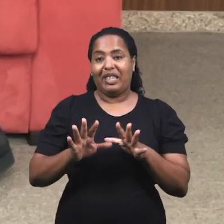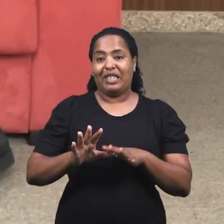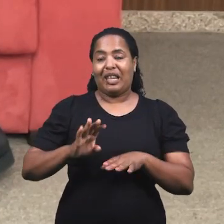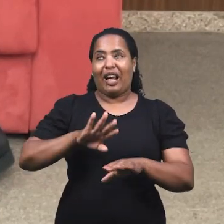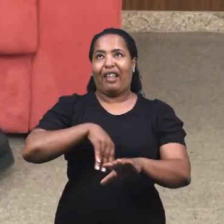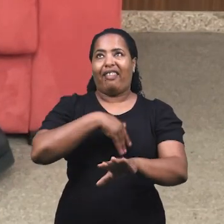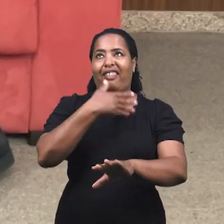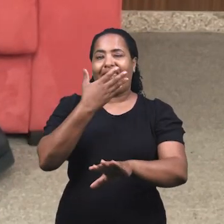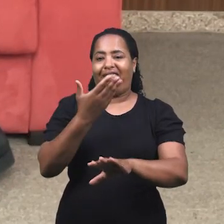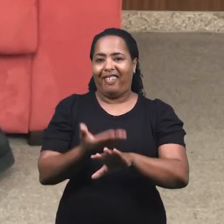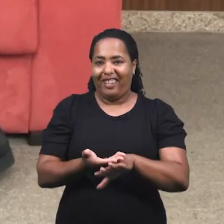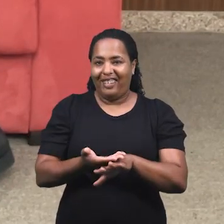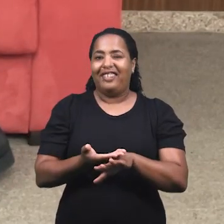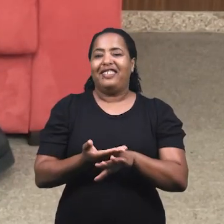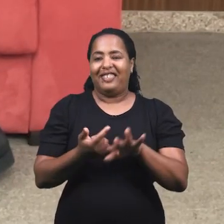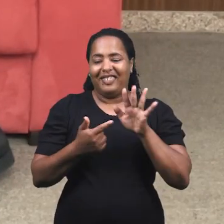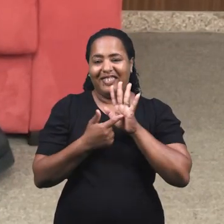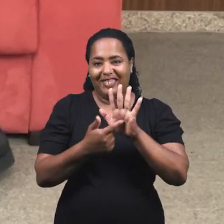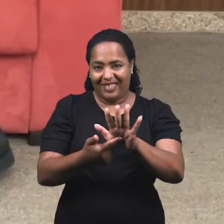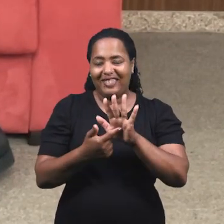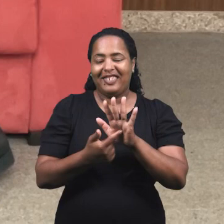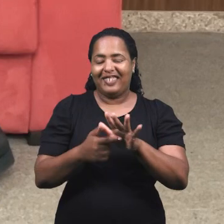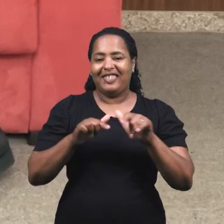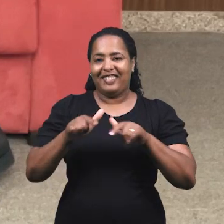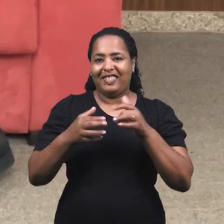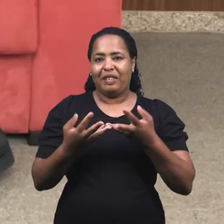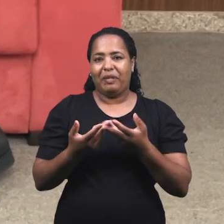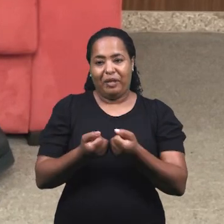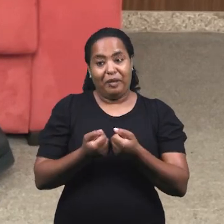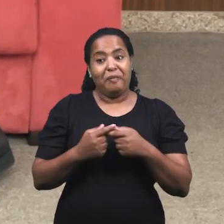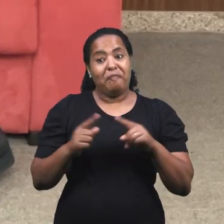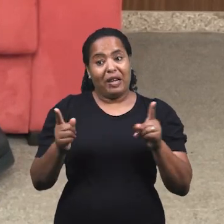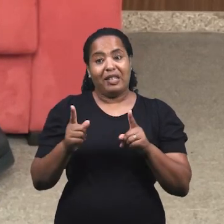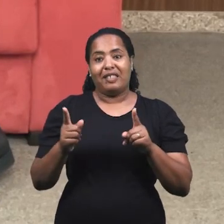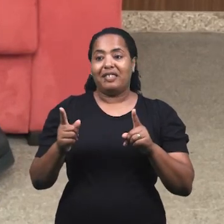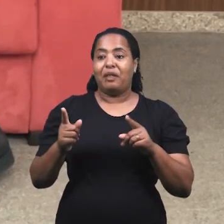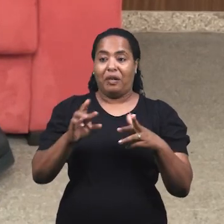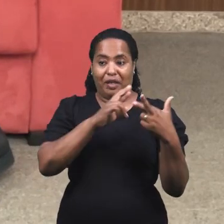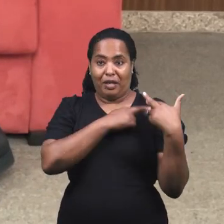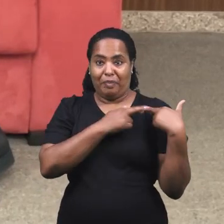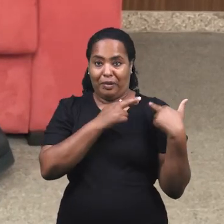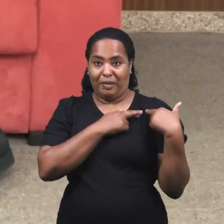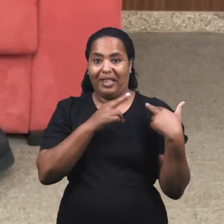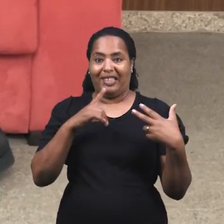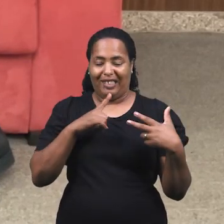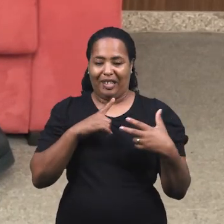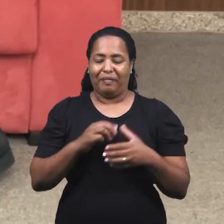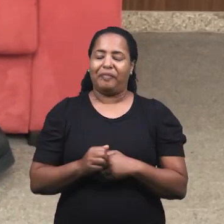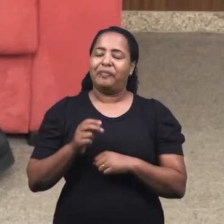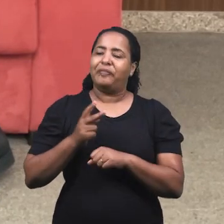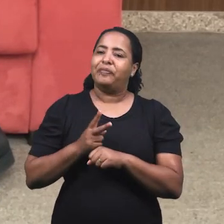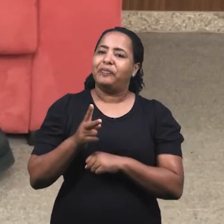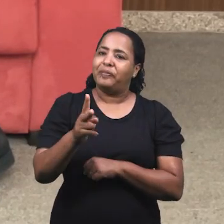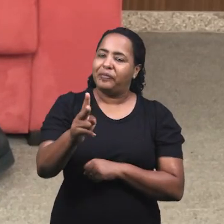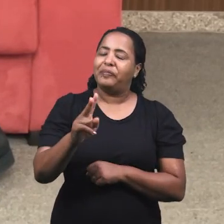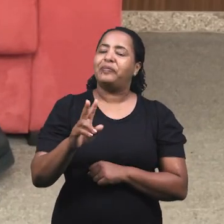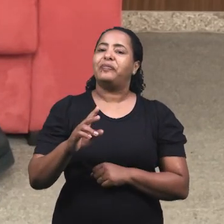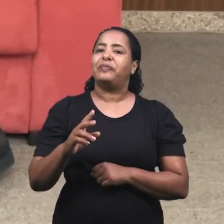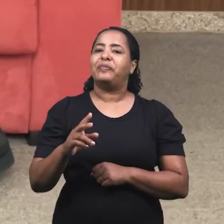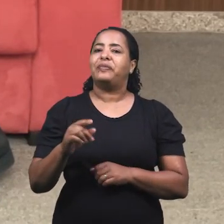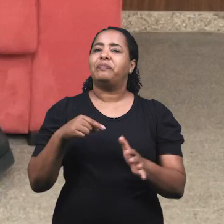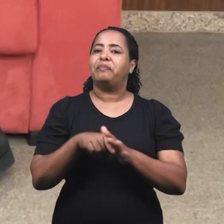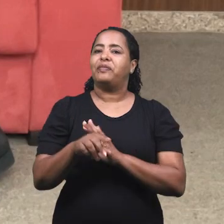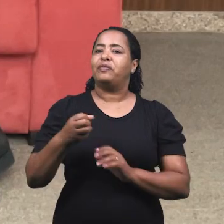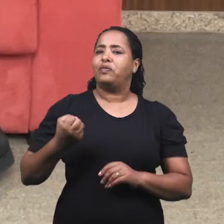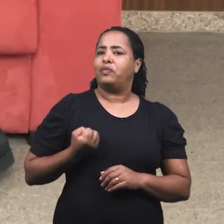anterior, se deixarmos, passamos o resto do dia aqui comentando sobre esse trabalho maravilhoso, mas nós temos uma atividade a cumprir, não é isso? Vamos